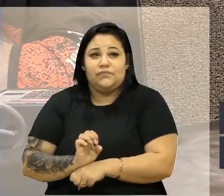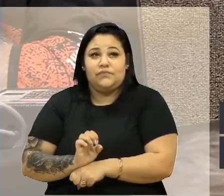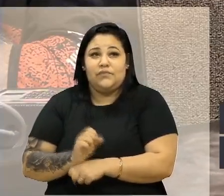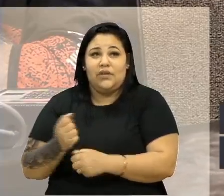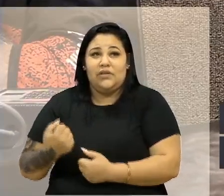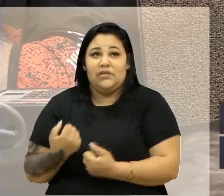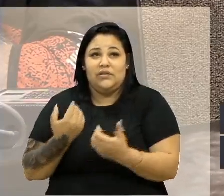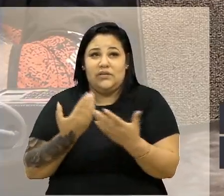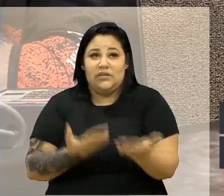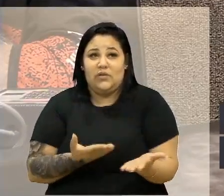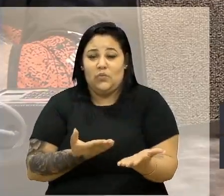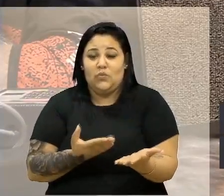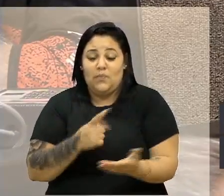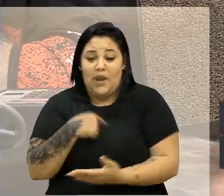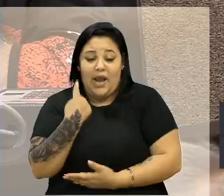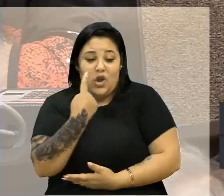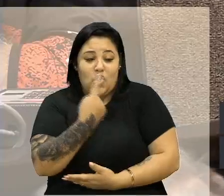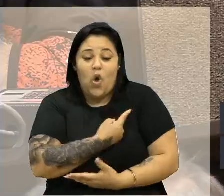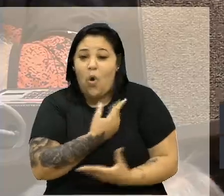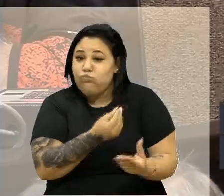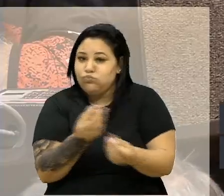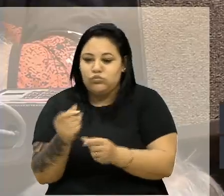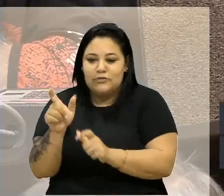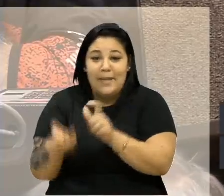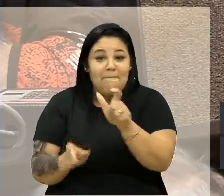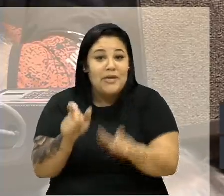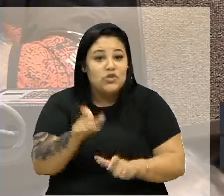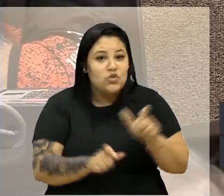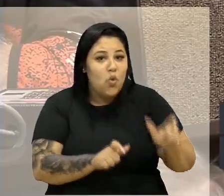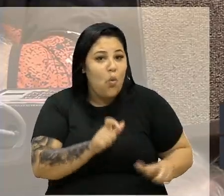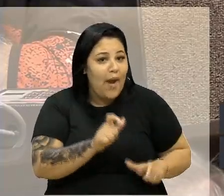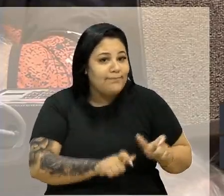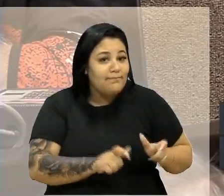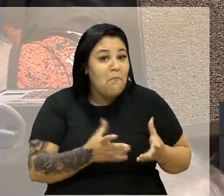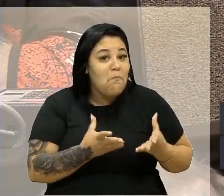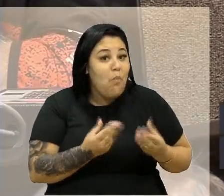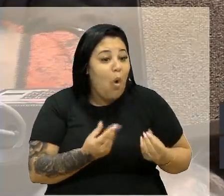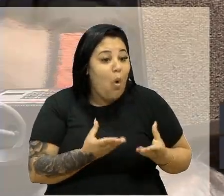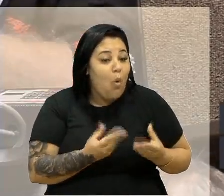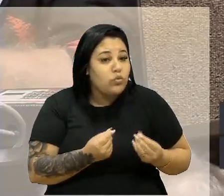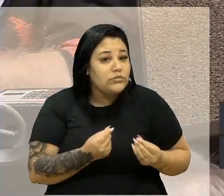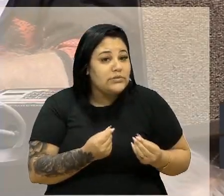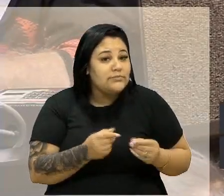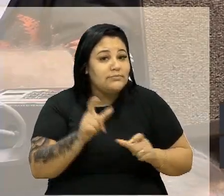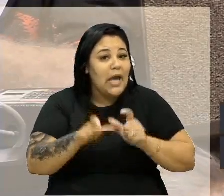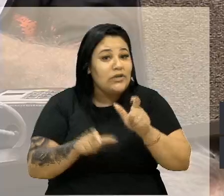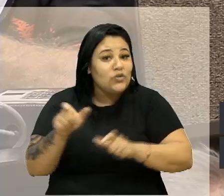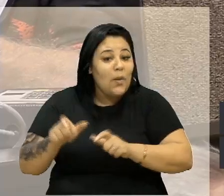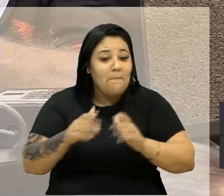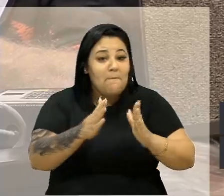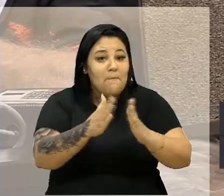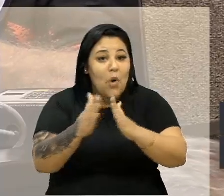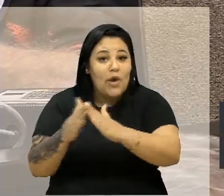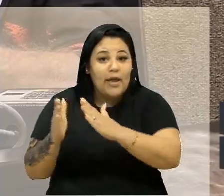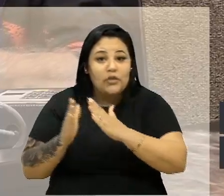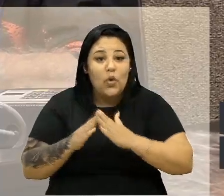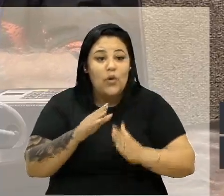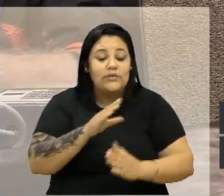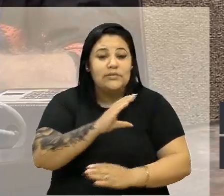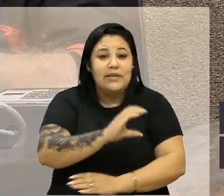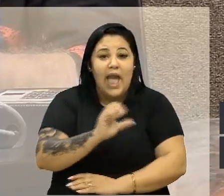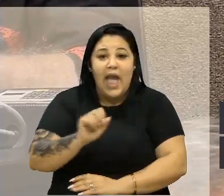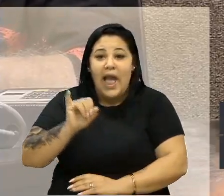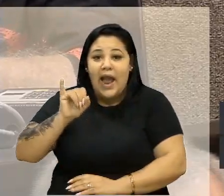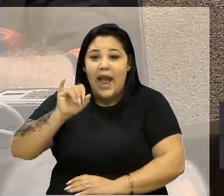trouxe com que muitas pessoas, e não são poucas, muitas pessoas, moradores do Vale do Caí e tantas